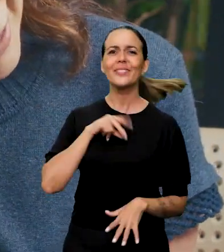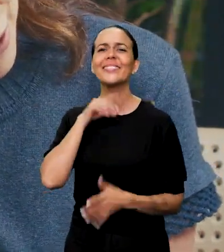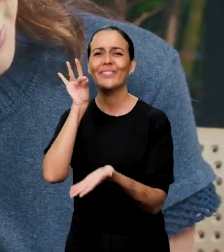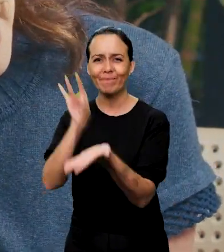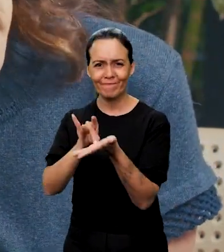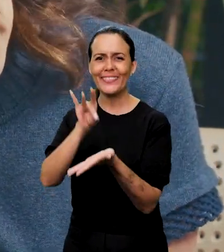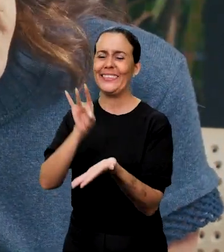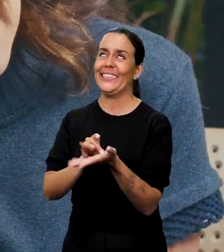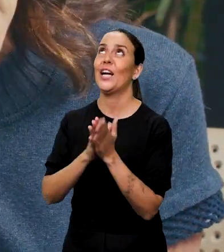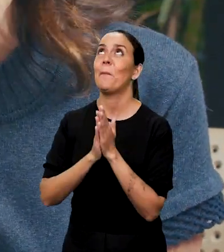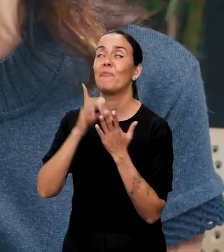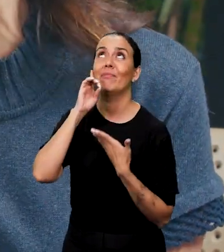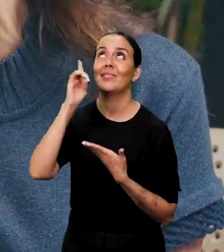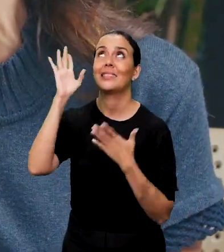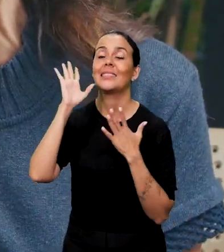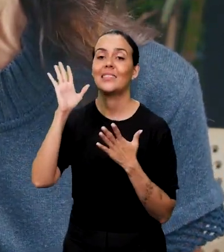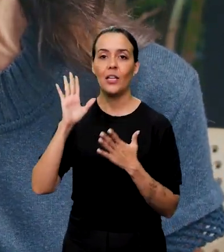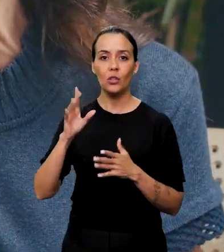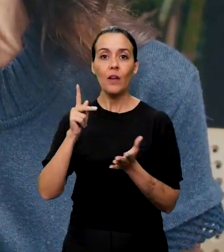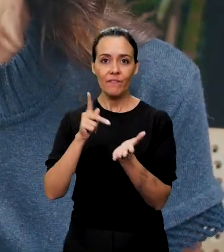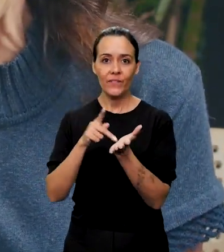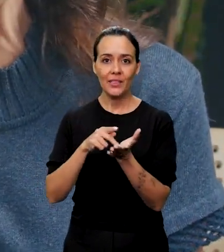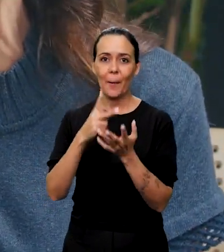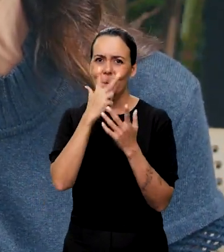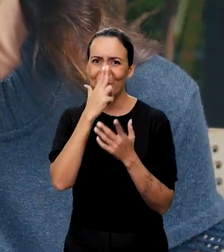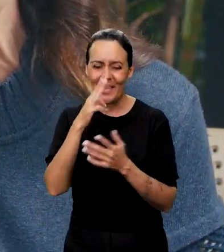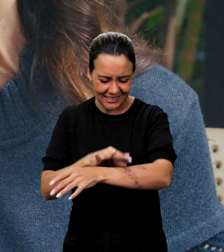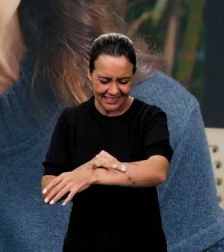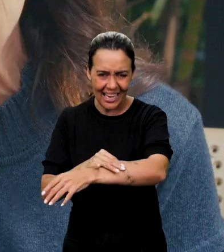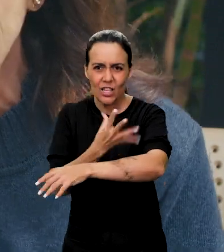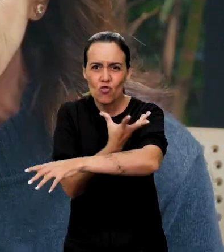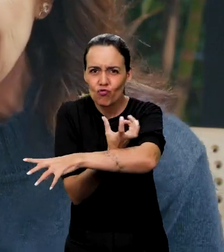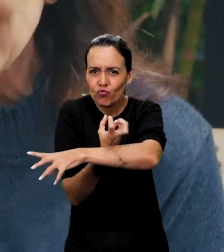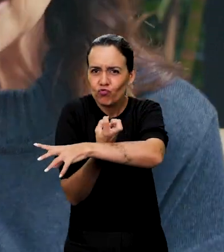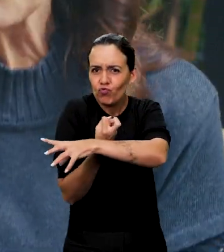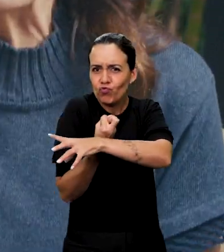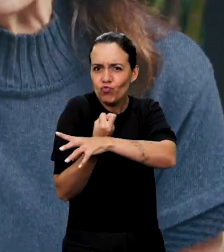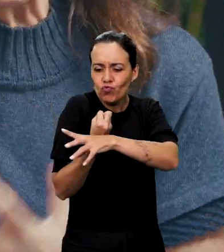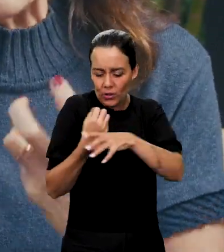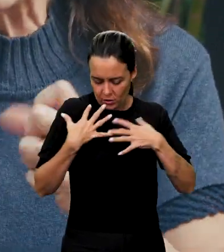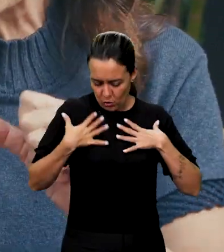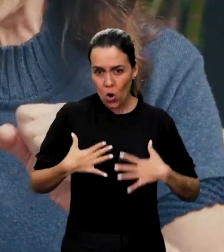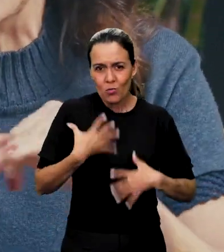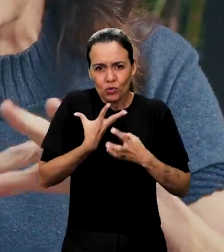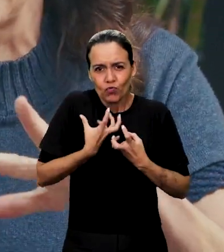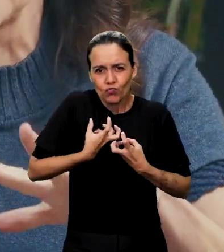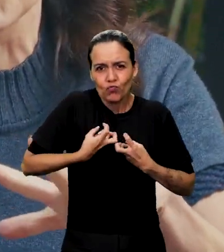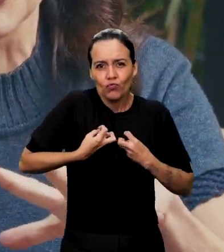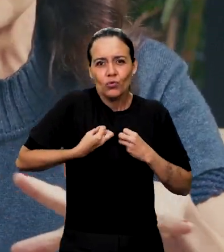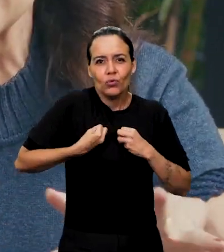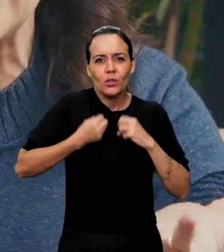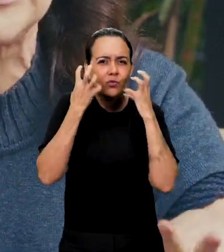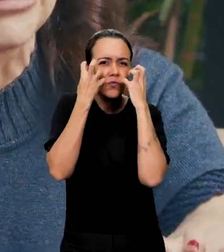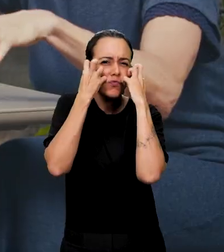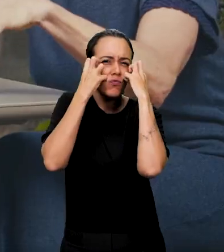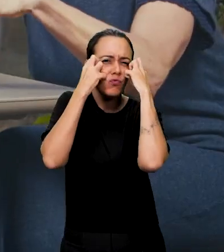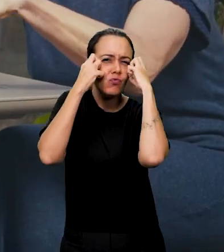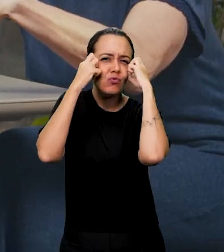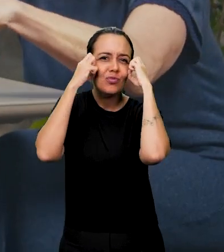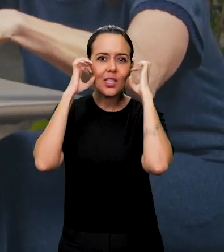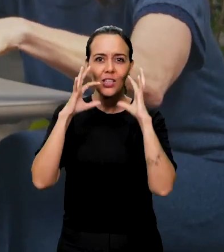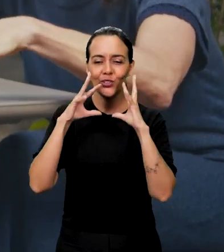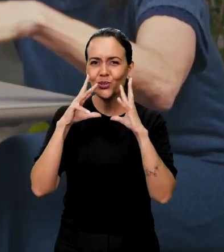de Deus! Eu brinco assim que a gente vira o semiárido, a caatinga, que a pele da gente vai virando o chão do sertão,